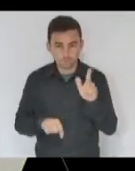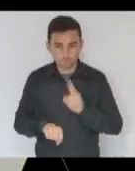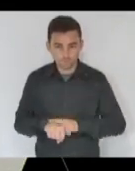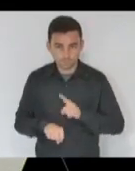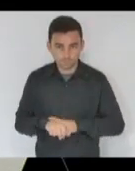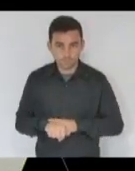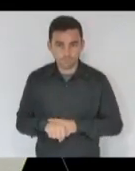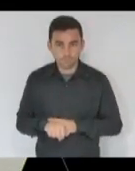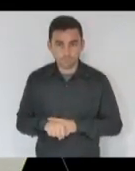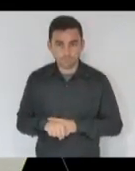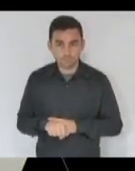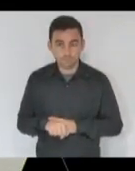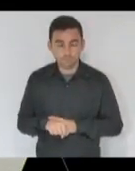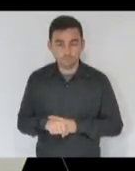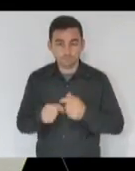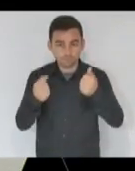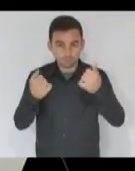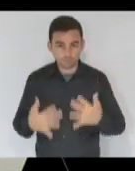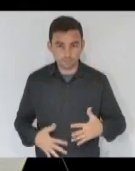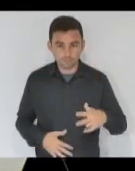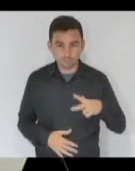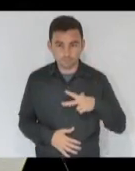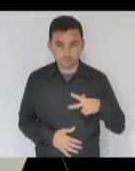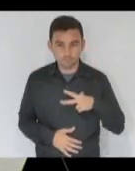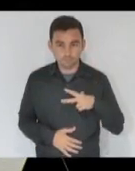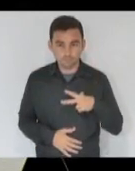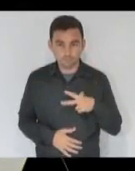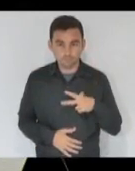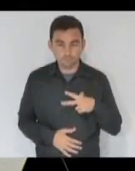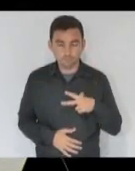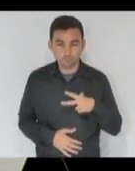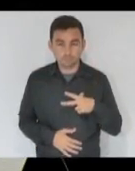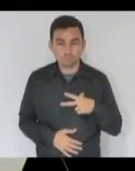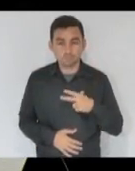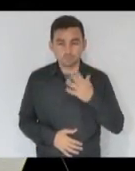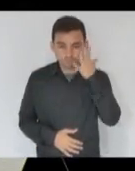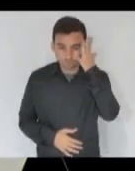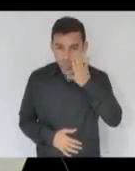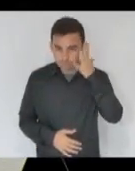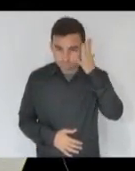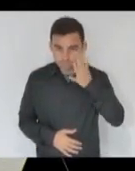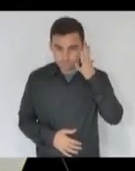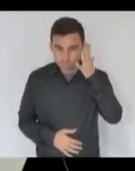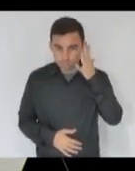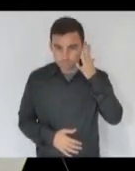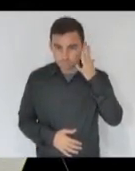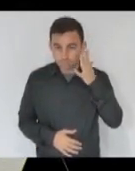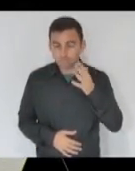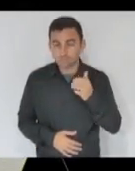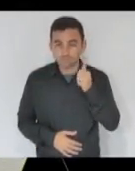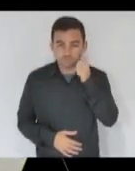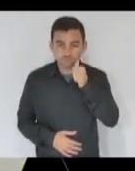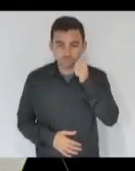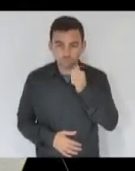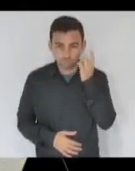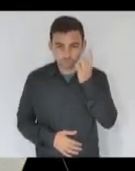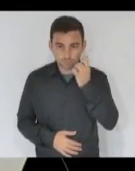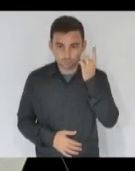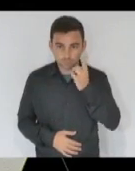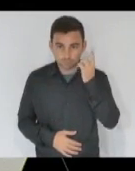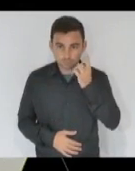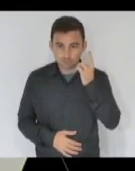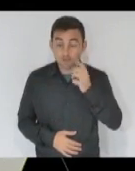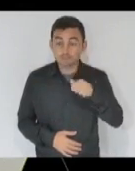horário. Explicações pessoais. Fizeram uso da tribuna as senhoras deputadas